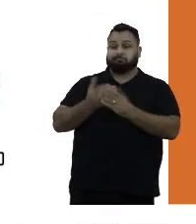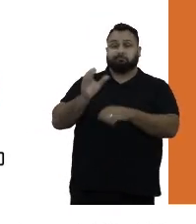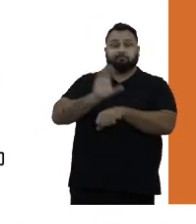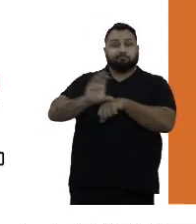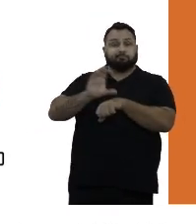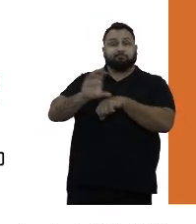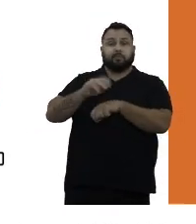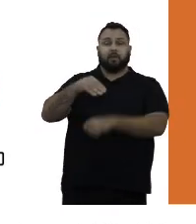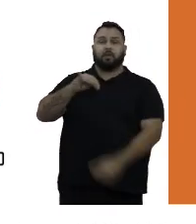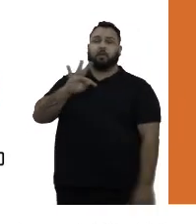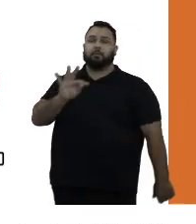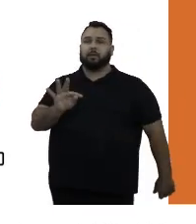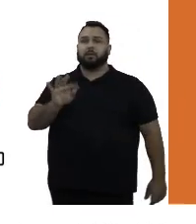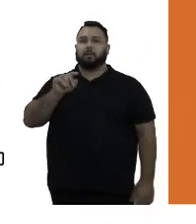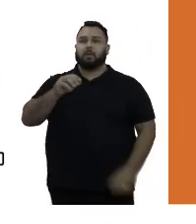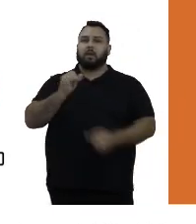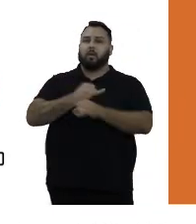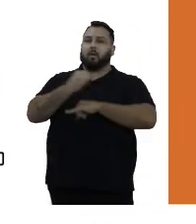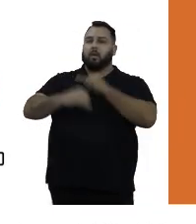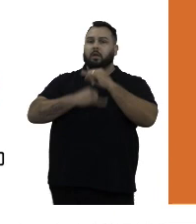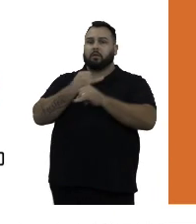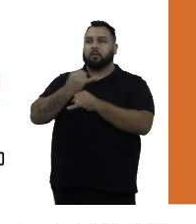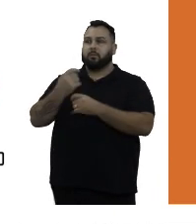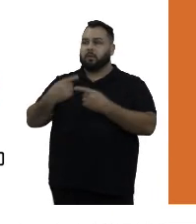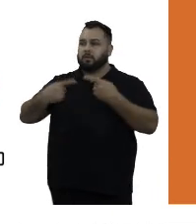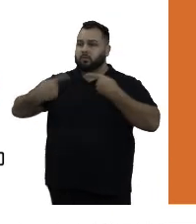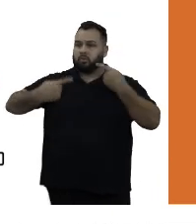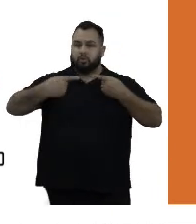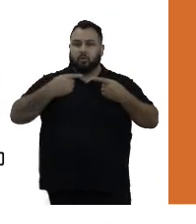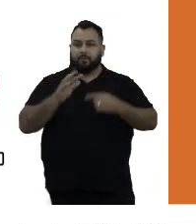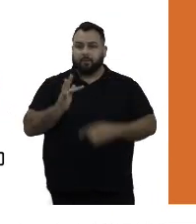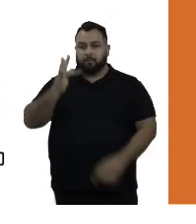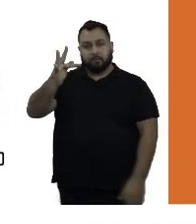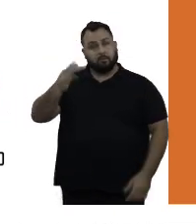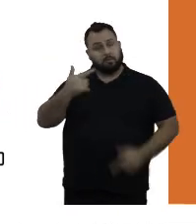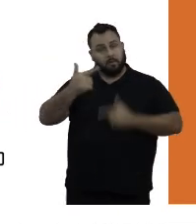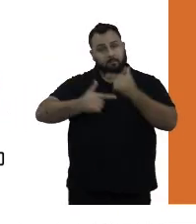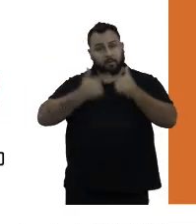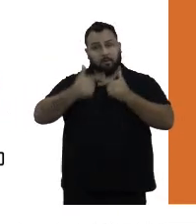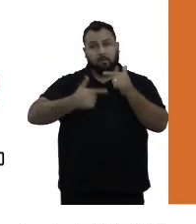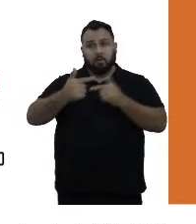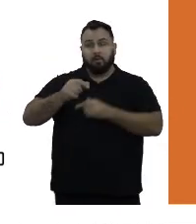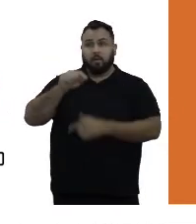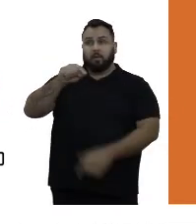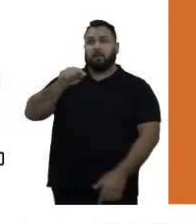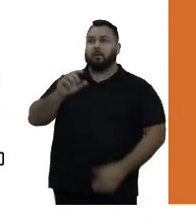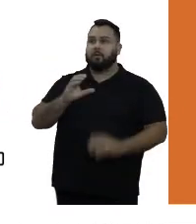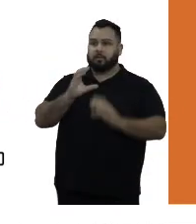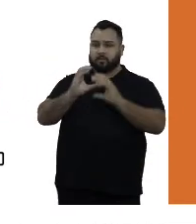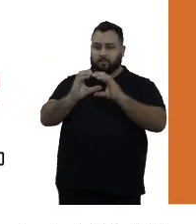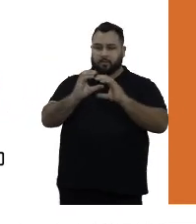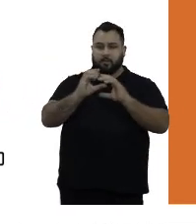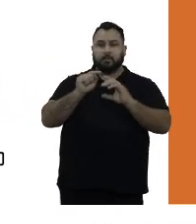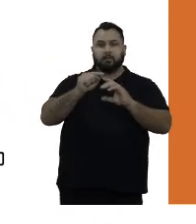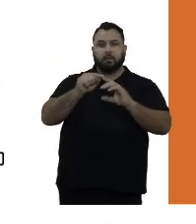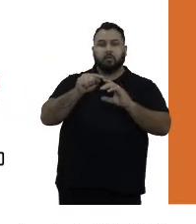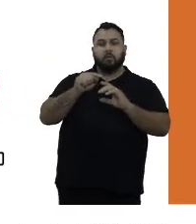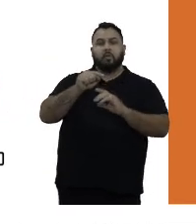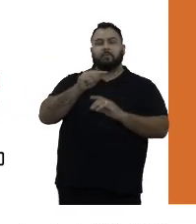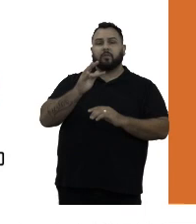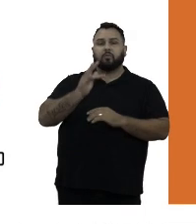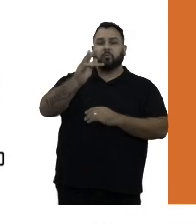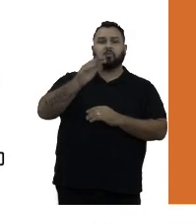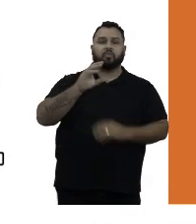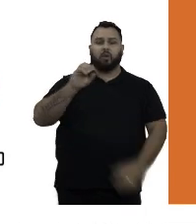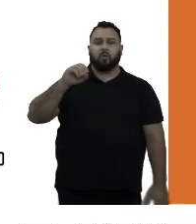nesse curso, a gente começou a discutir os futuros do trabalho. E aí eu tive conhecimento do Cone de Futuros. O Cone de